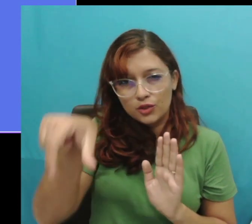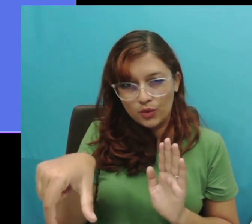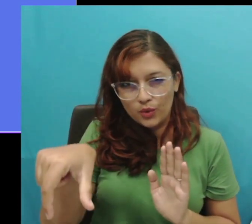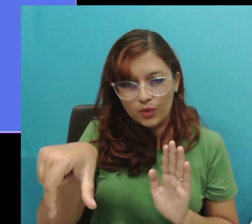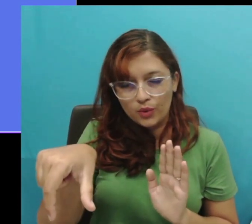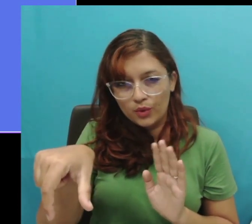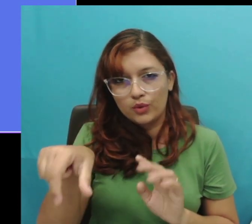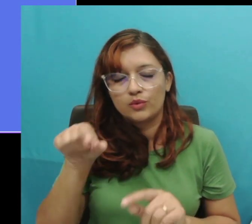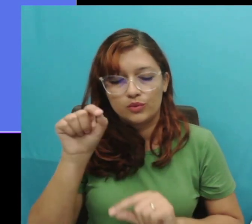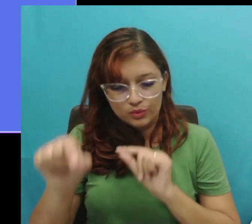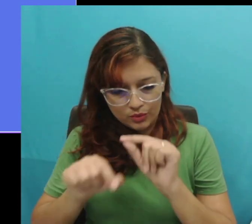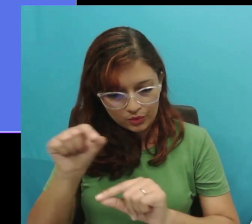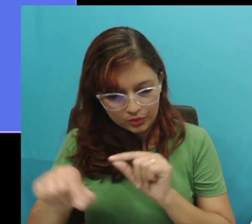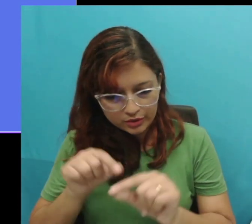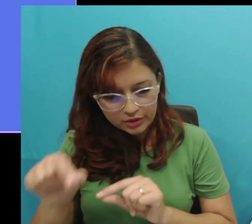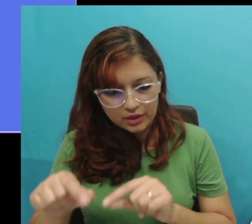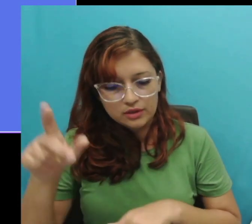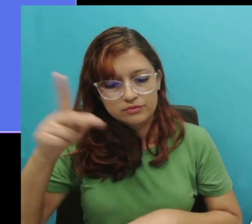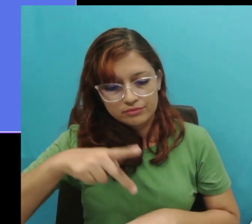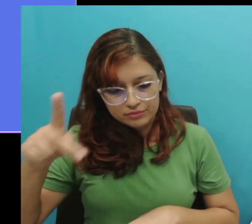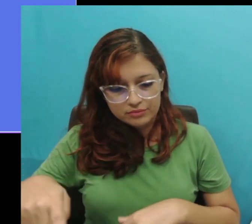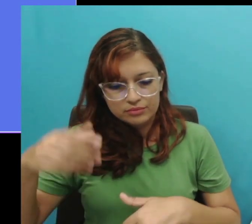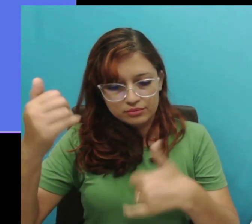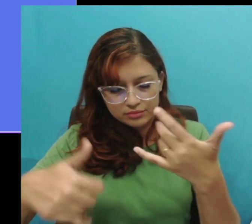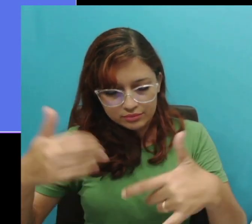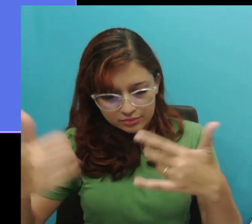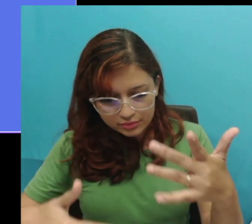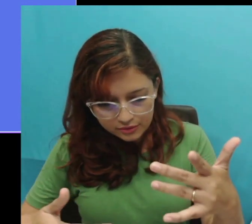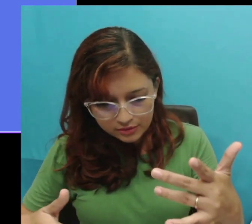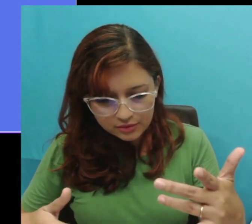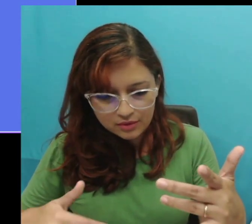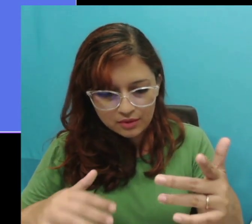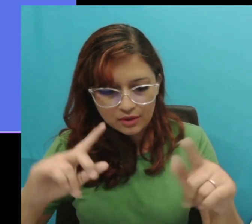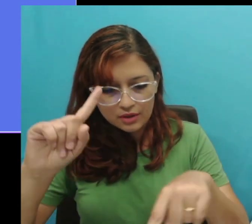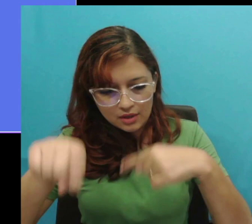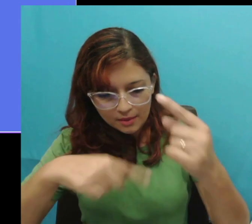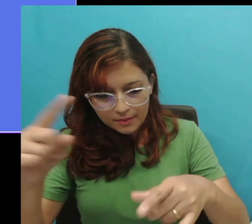e também sobre a lei de Ohm.